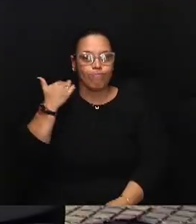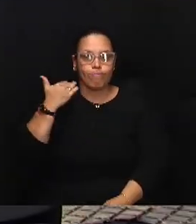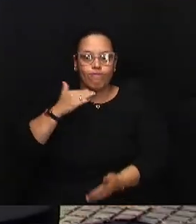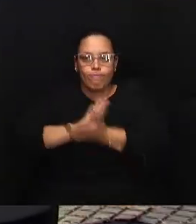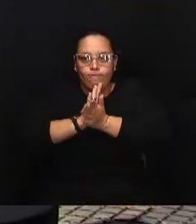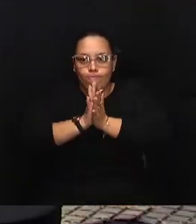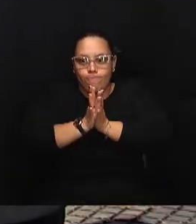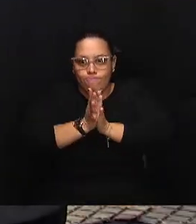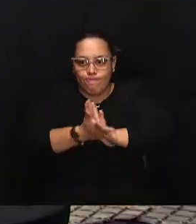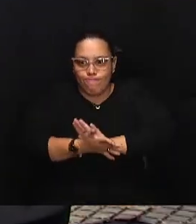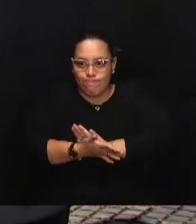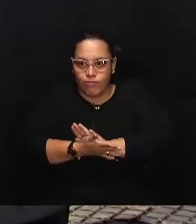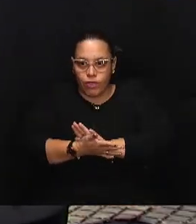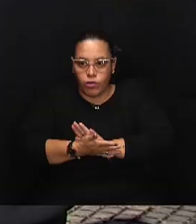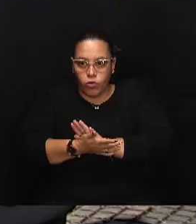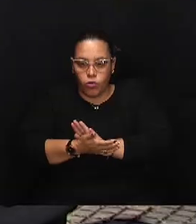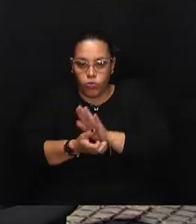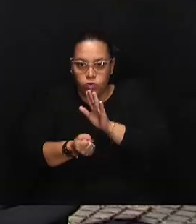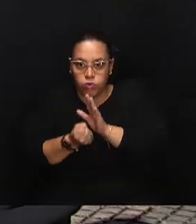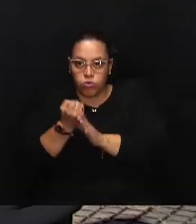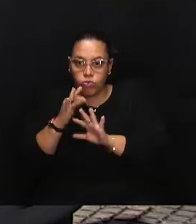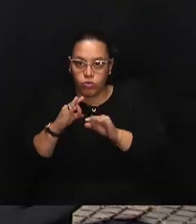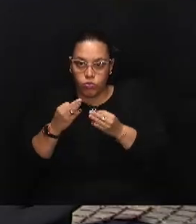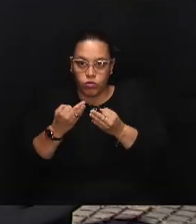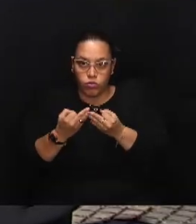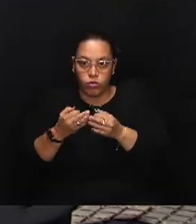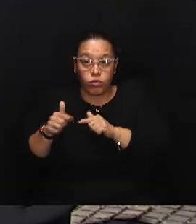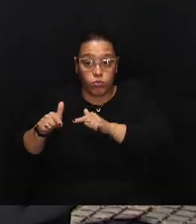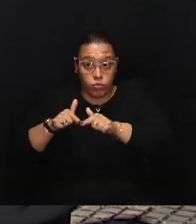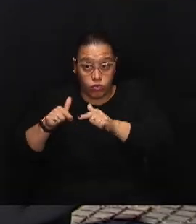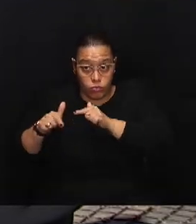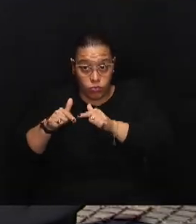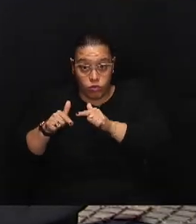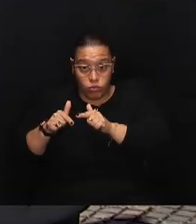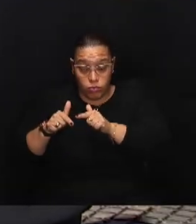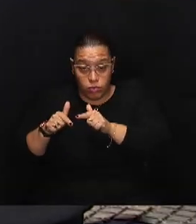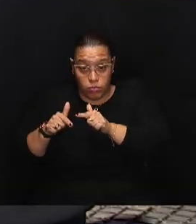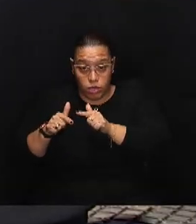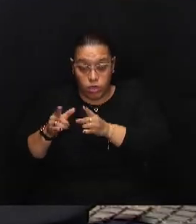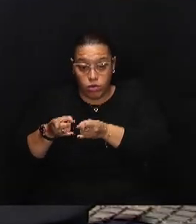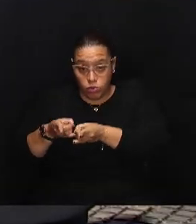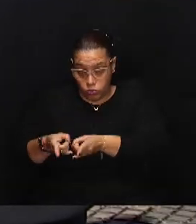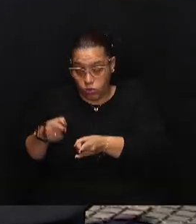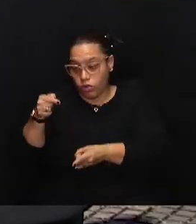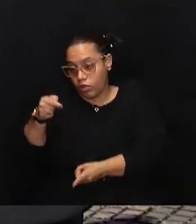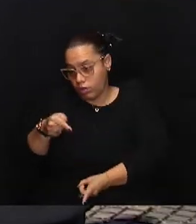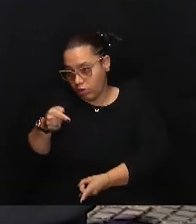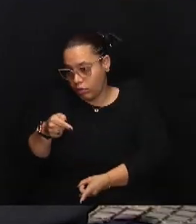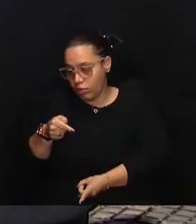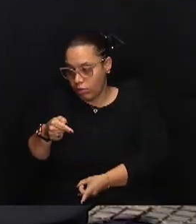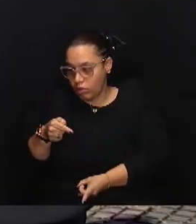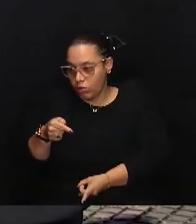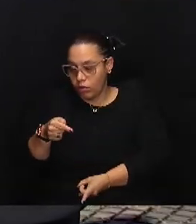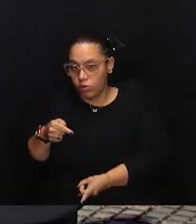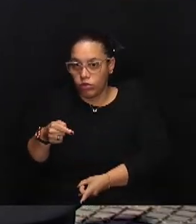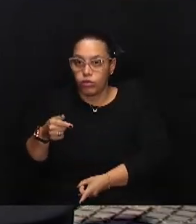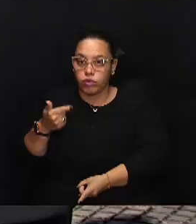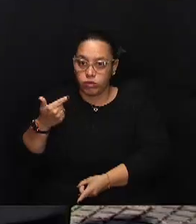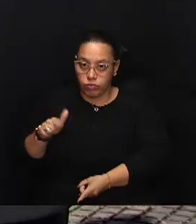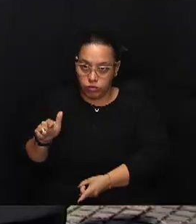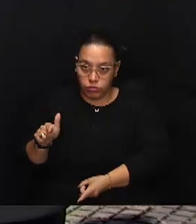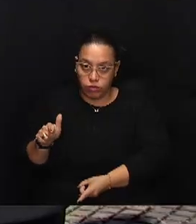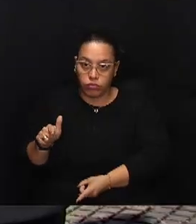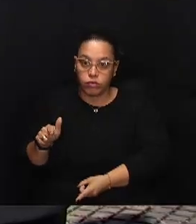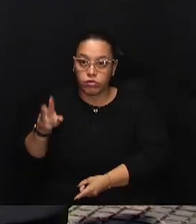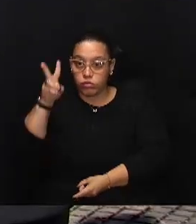e que apareceu por uma família de trabalhadores do cemitério. Essa história, mais uma vez, é